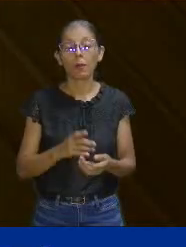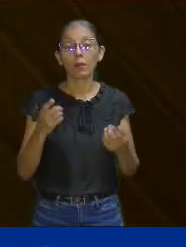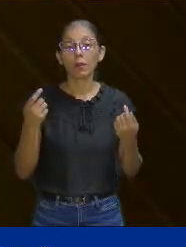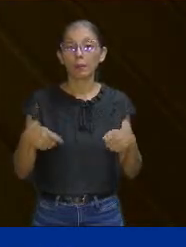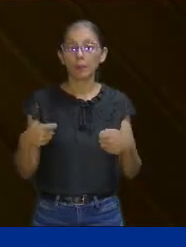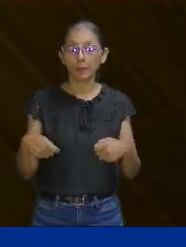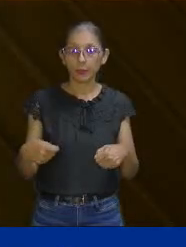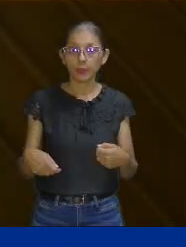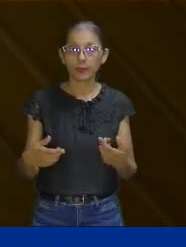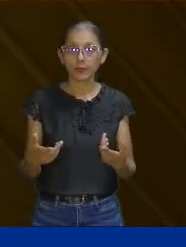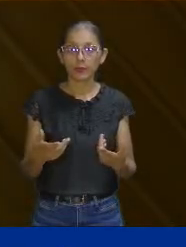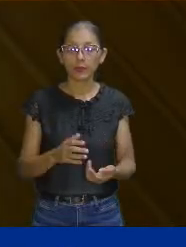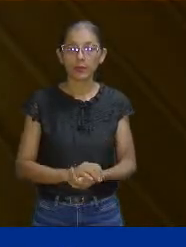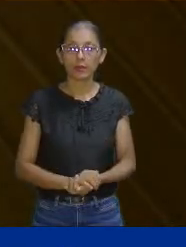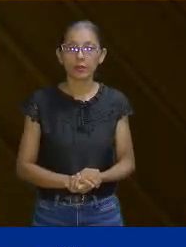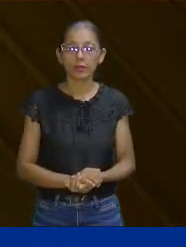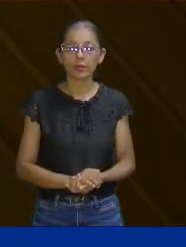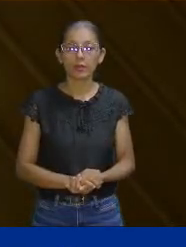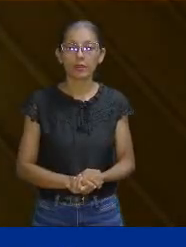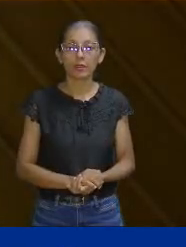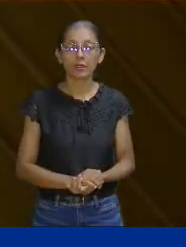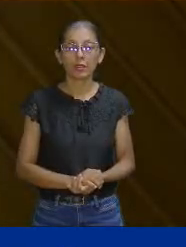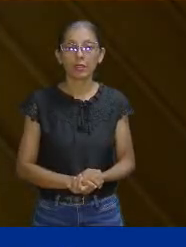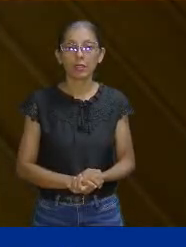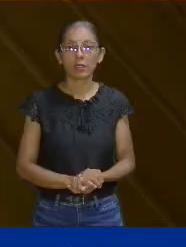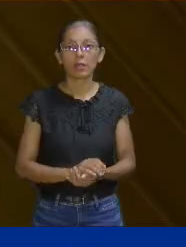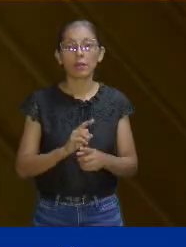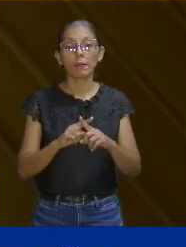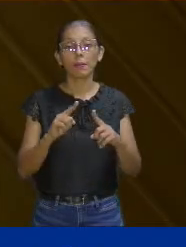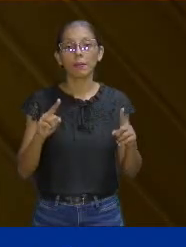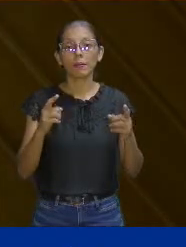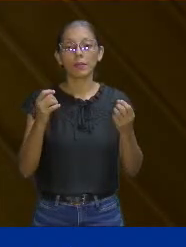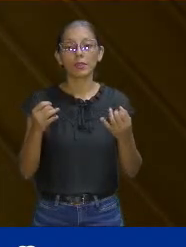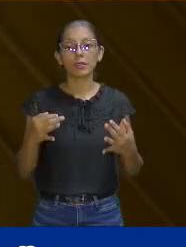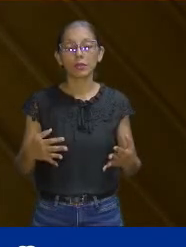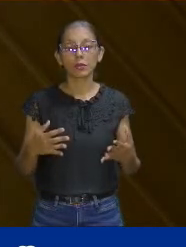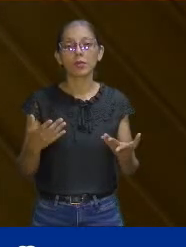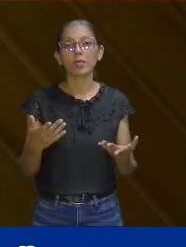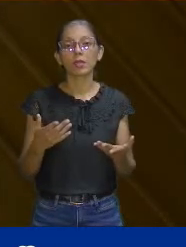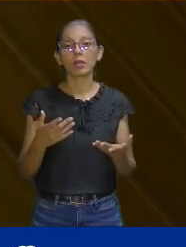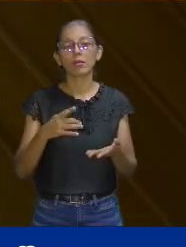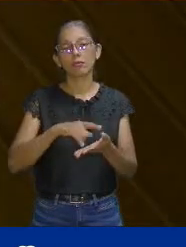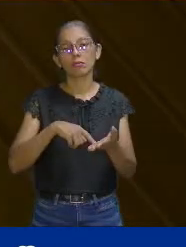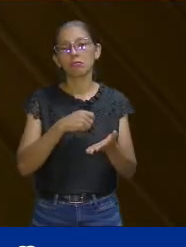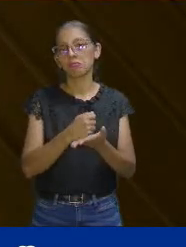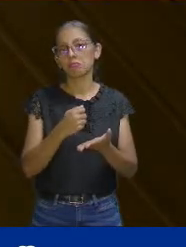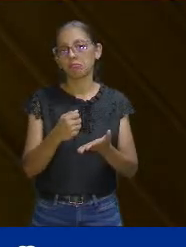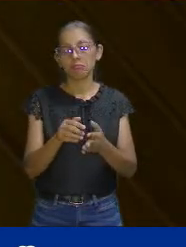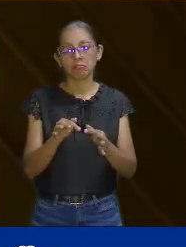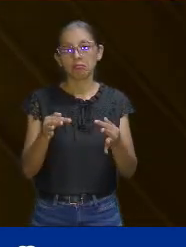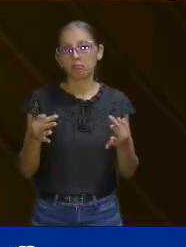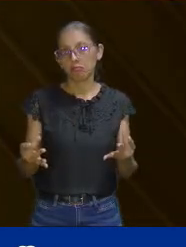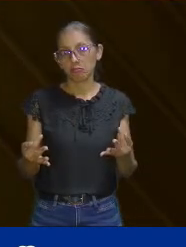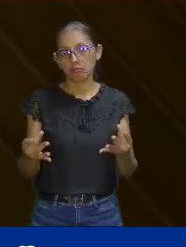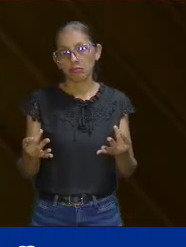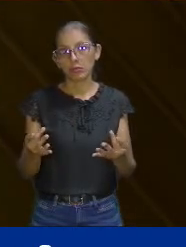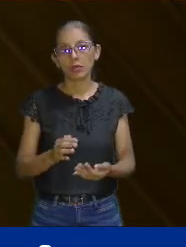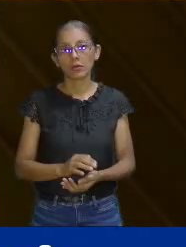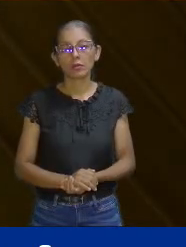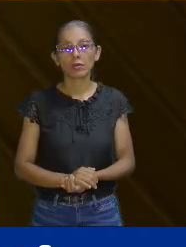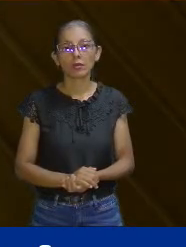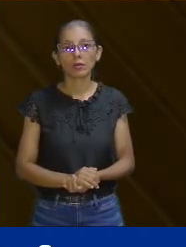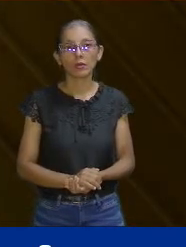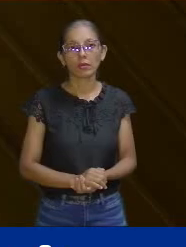relatado pelo excelentíssimo relator, eles dizem respeito a documentos que são corriqueiros, que são despachos de tramitações